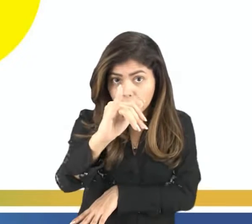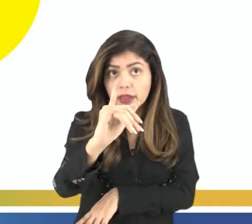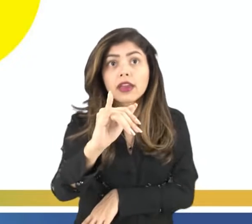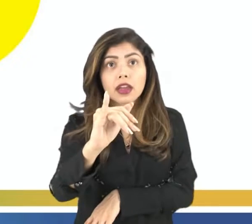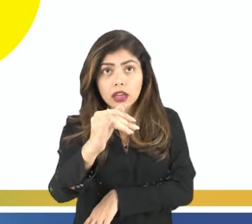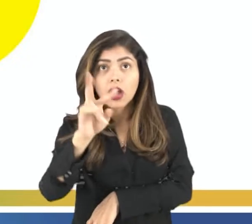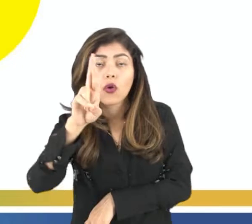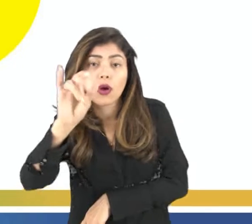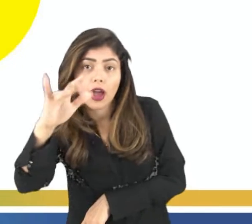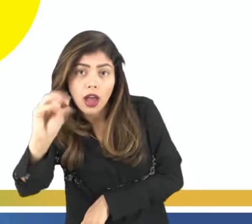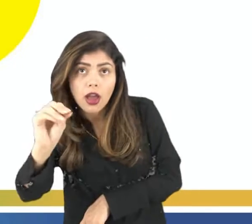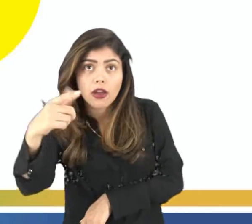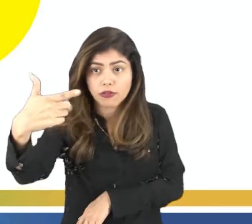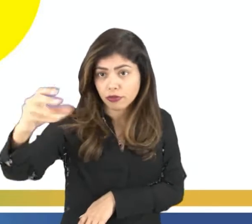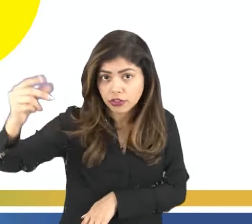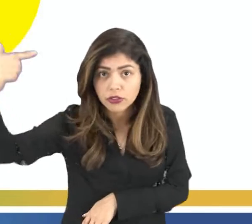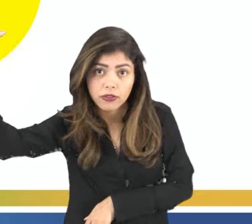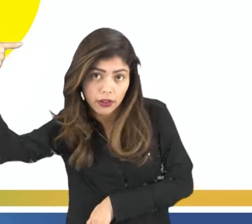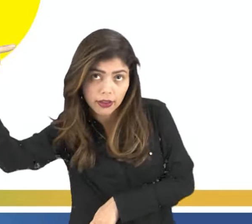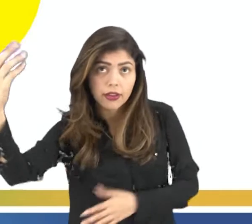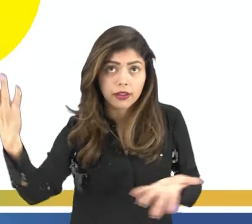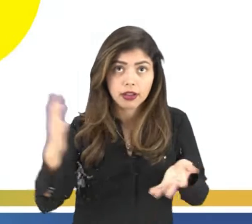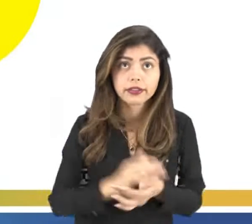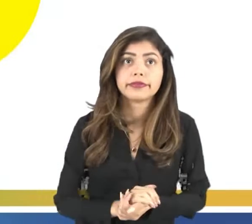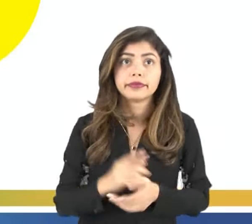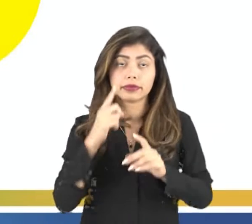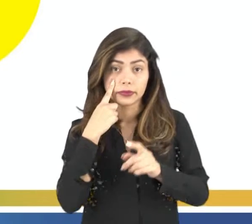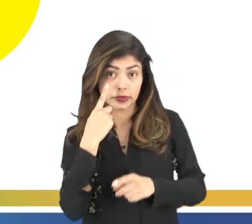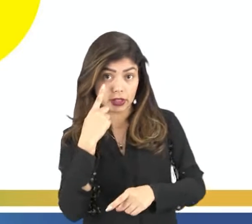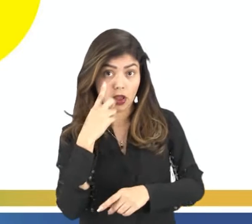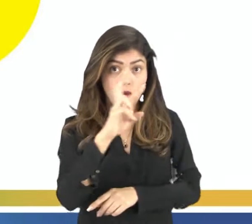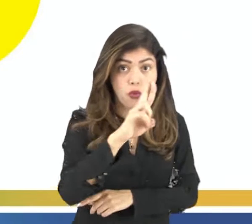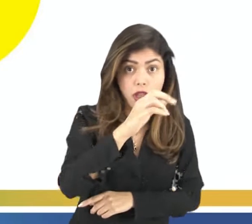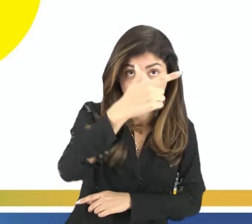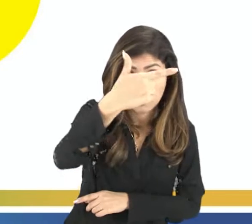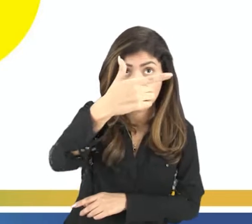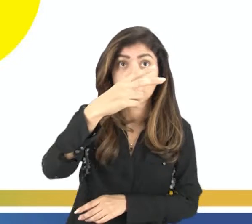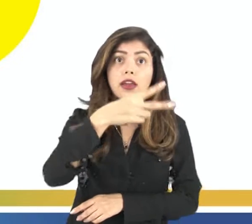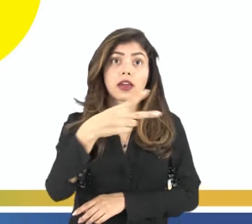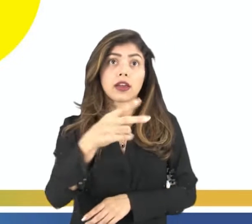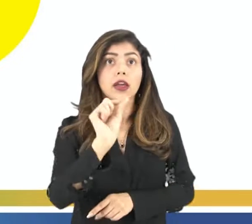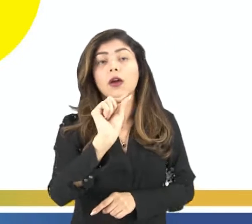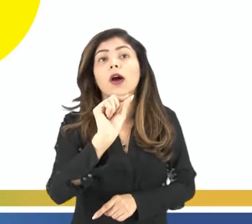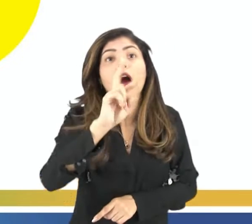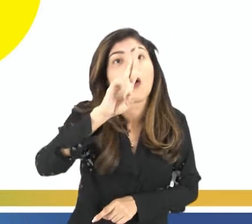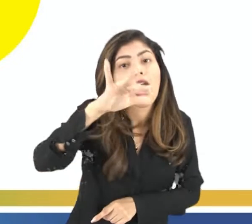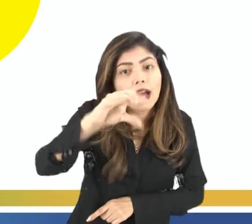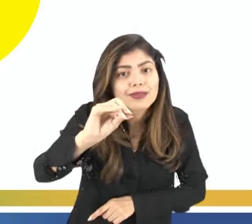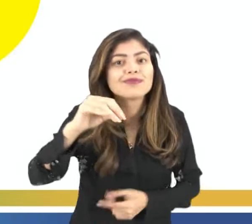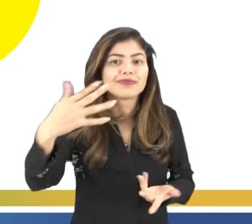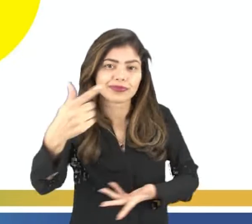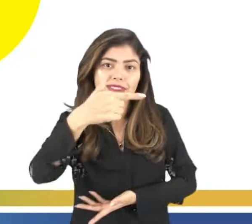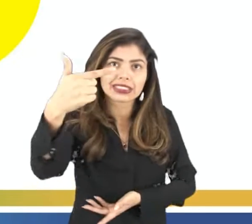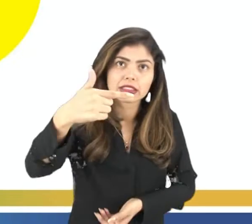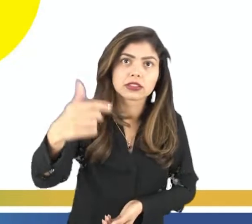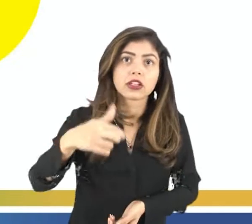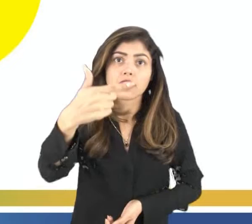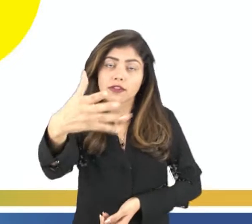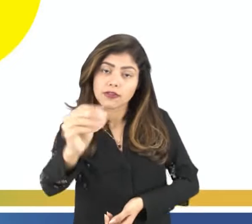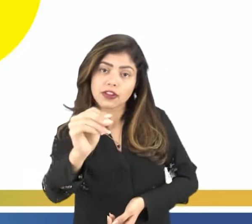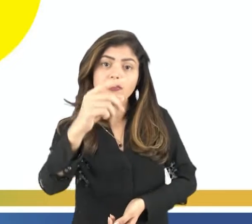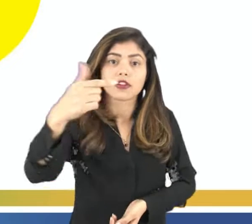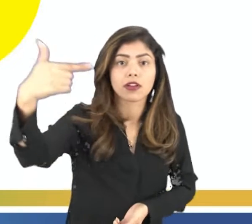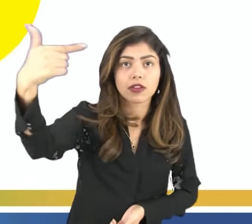raio, que é 20, ficará ao quadrado, tendo em vista que r ao quadrado é o raio ao quadrado. 20